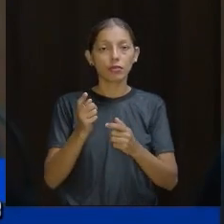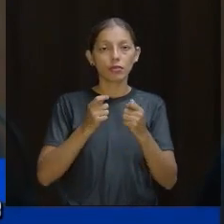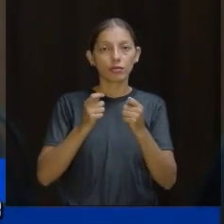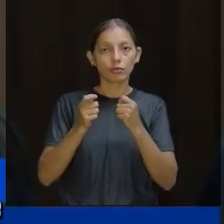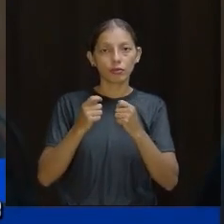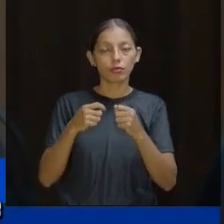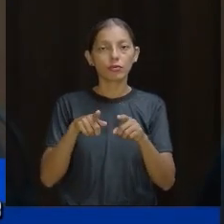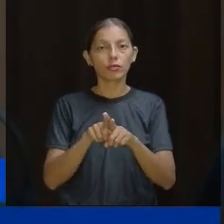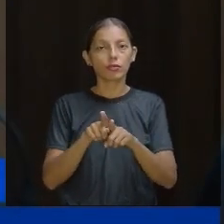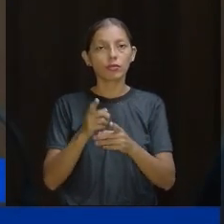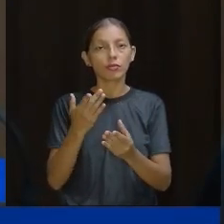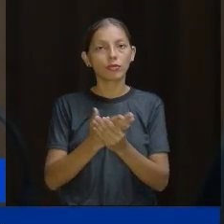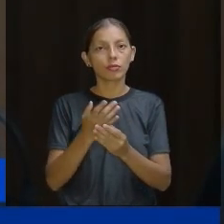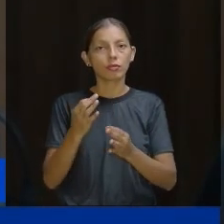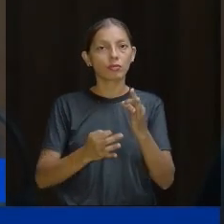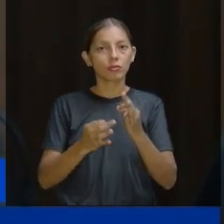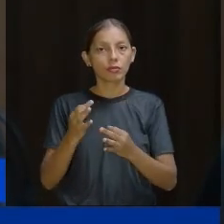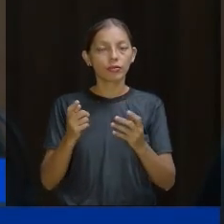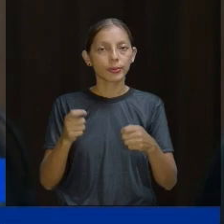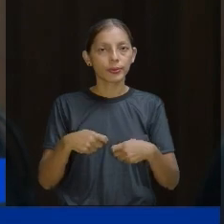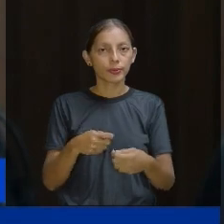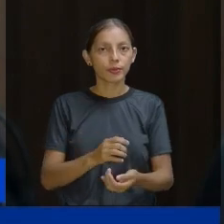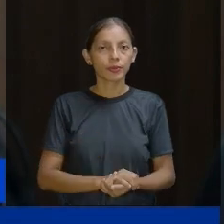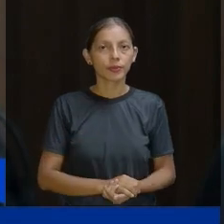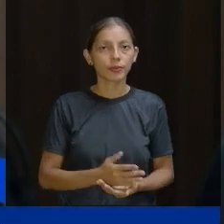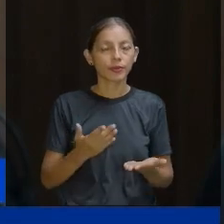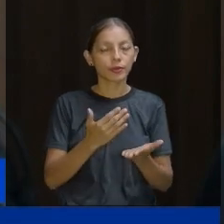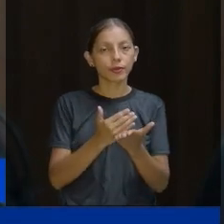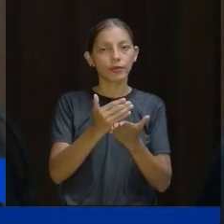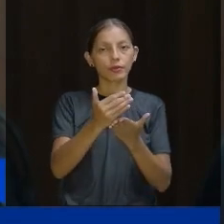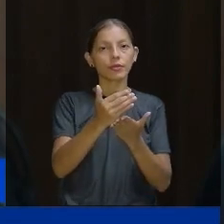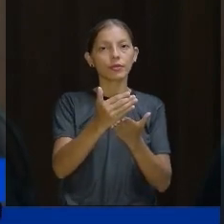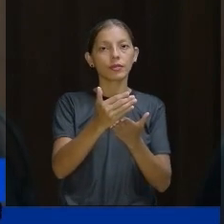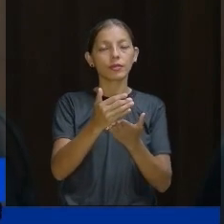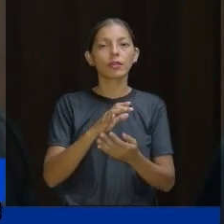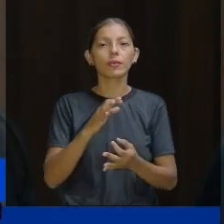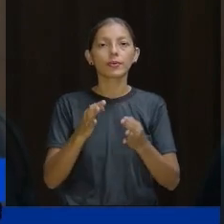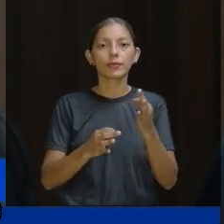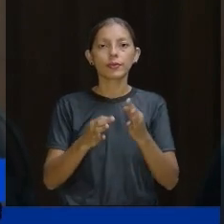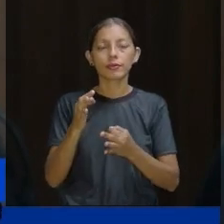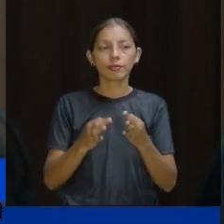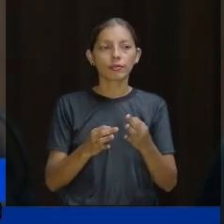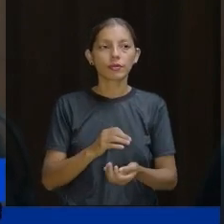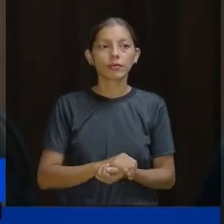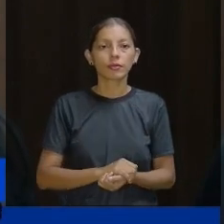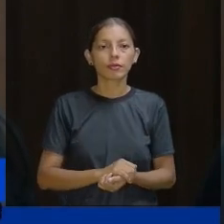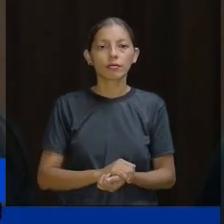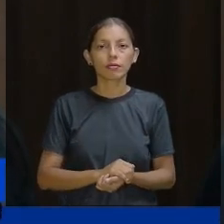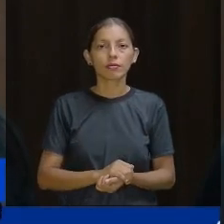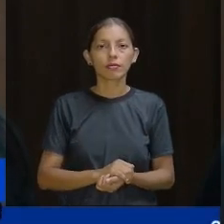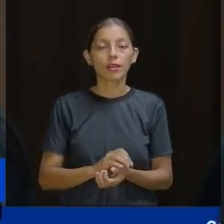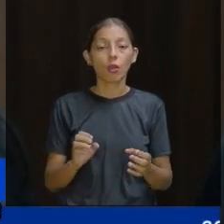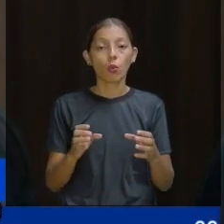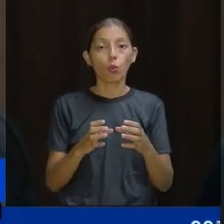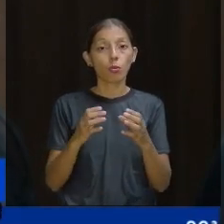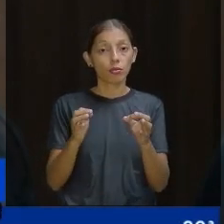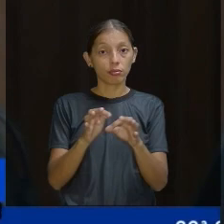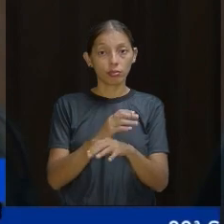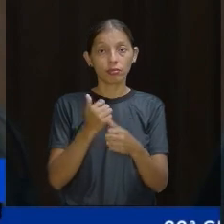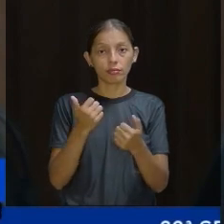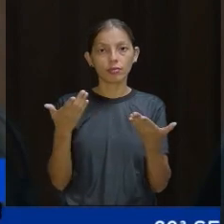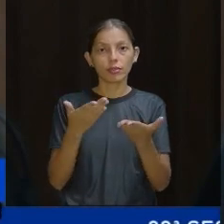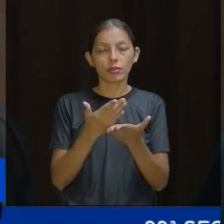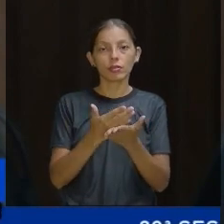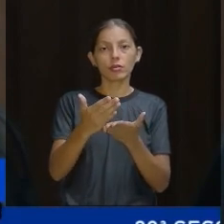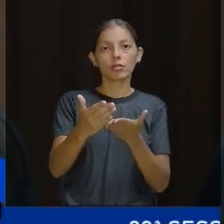processos judiciais. Começaremos pela pauta de processo judicial. Havendo quórum, declaro aberta a sessão e submeto aos pares